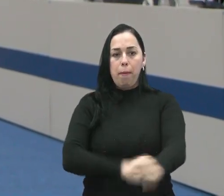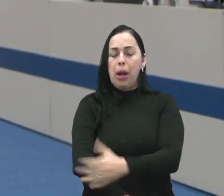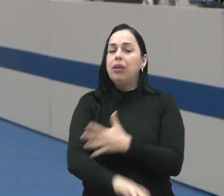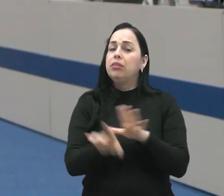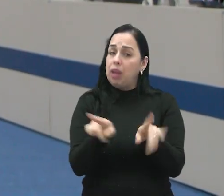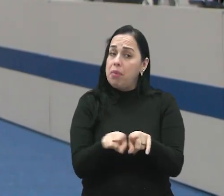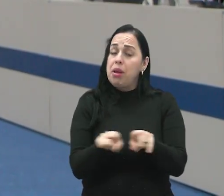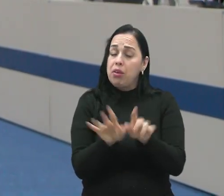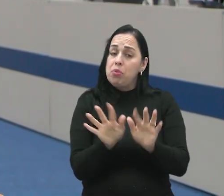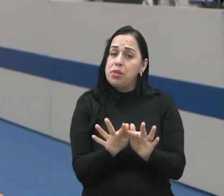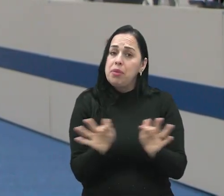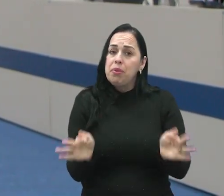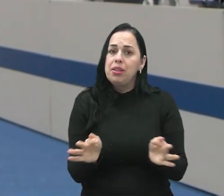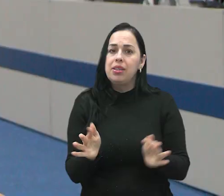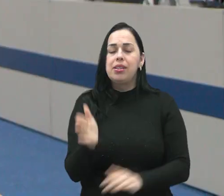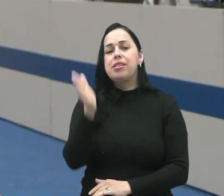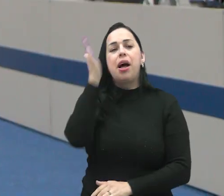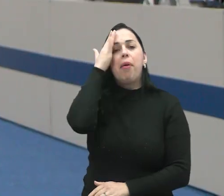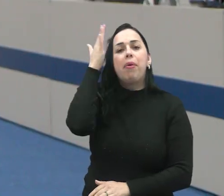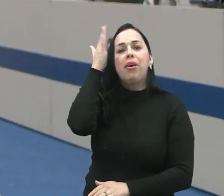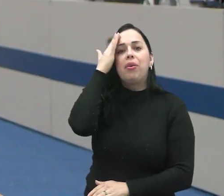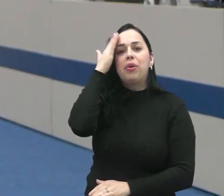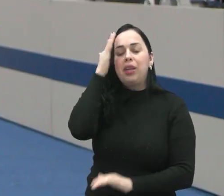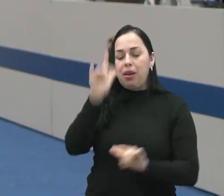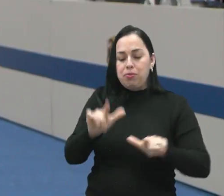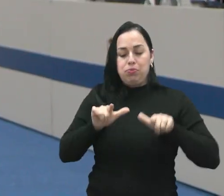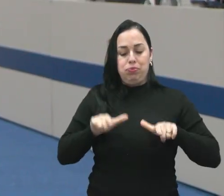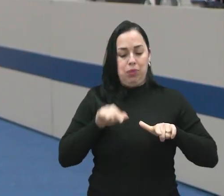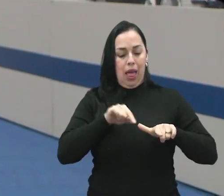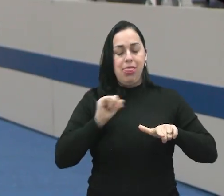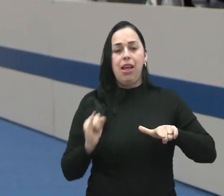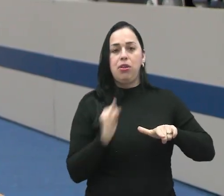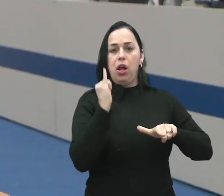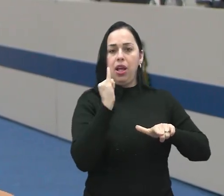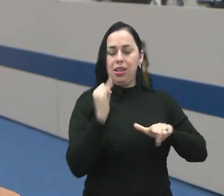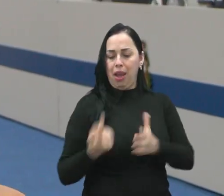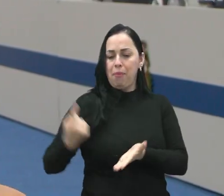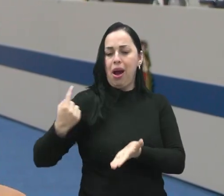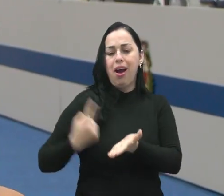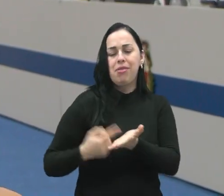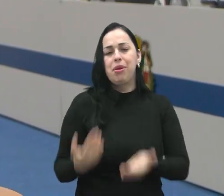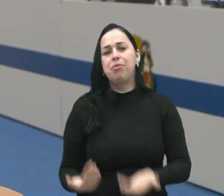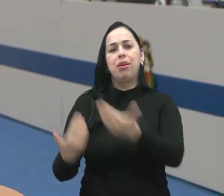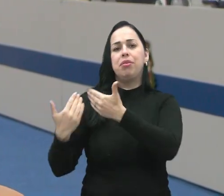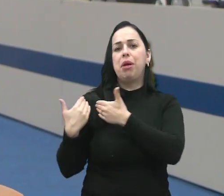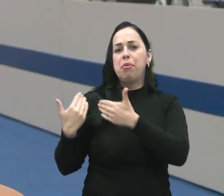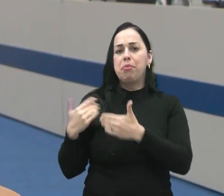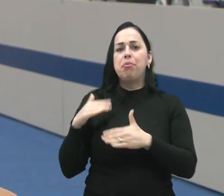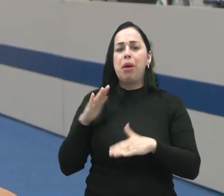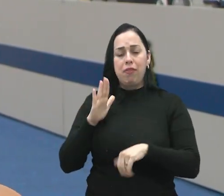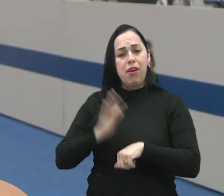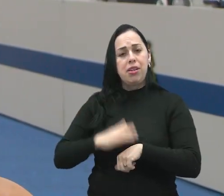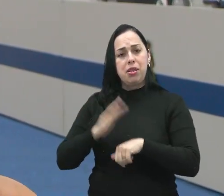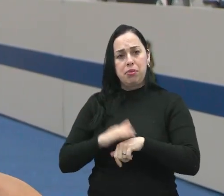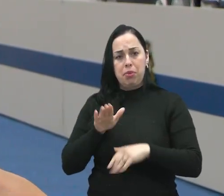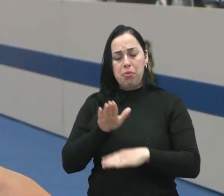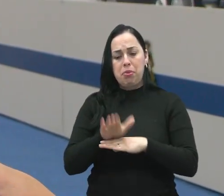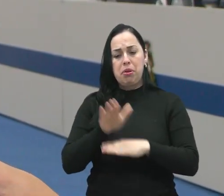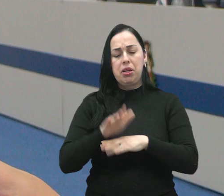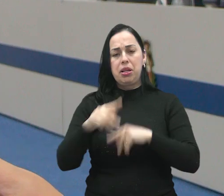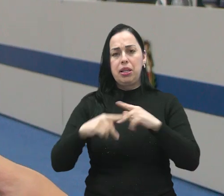sabendo que além de ser uma honraria, é também um compromisso com a cidade a ser desenvolvido, para construir uma cidade